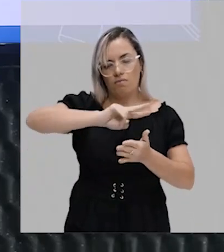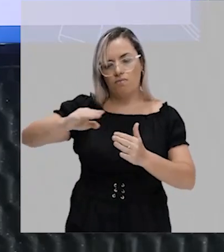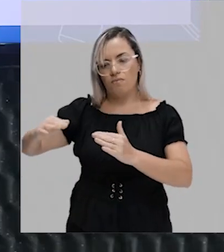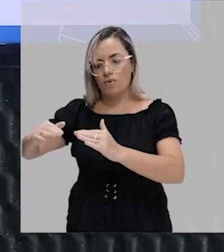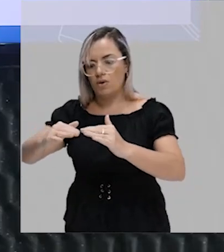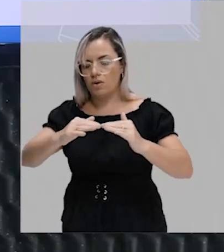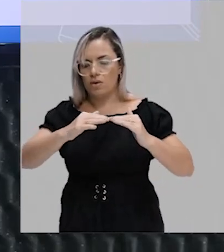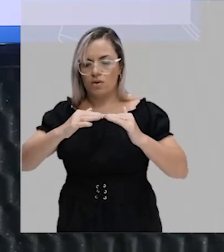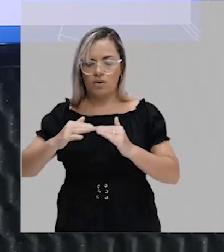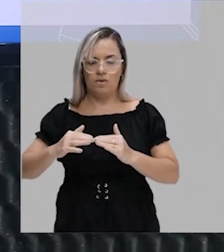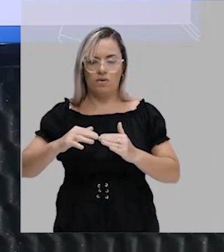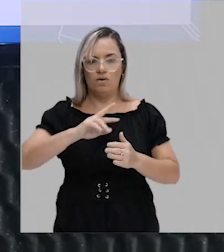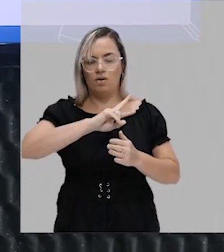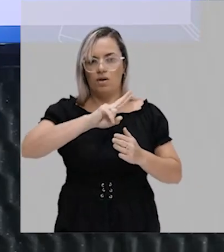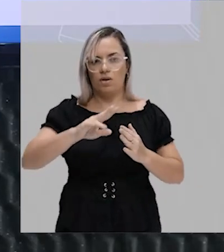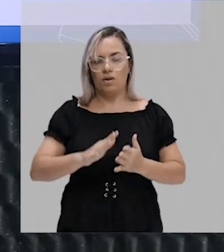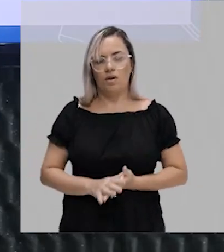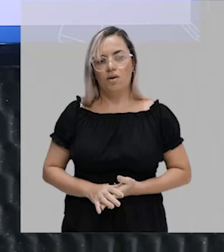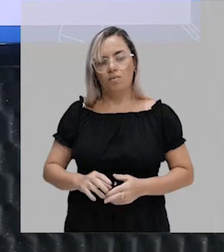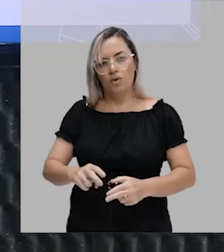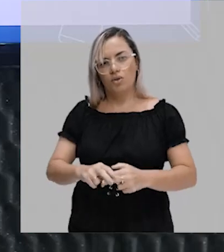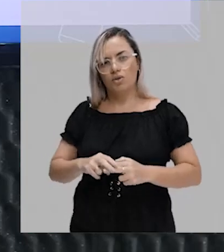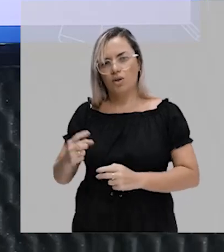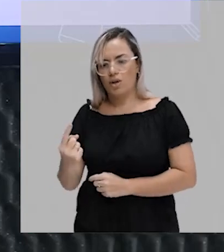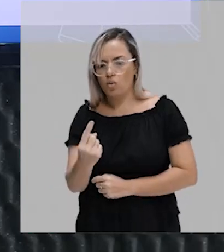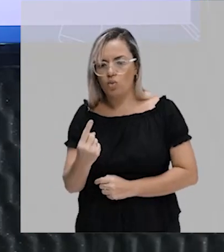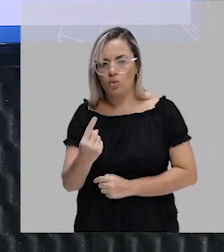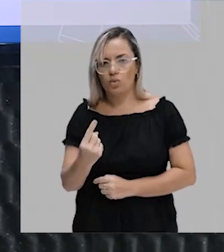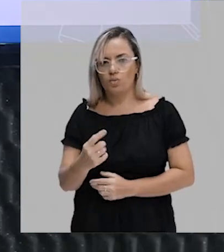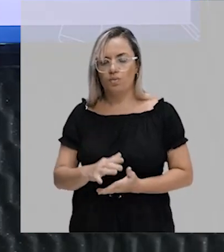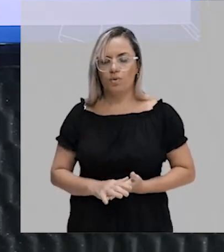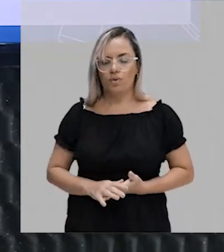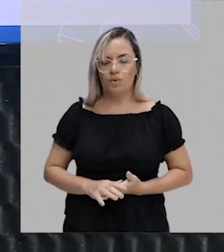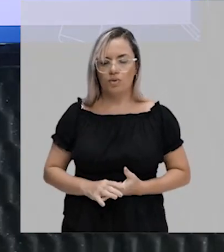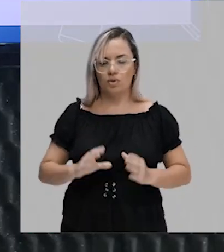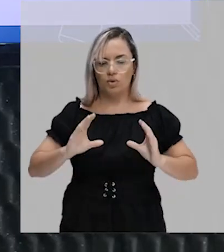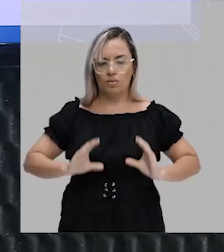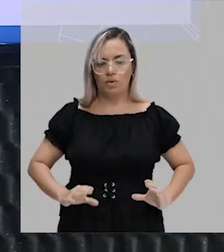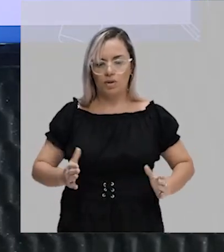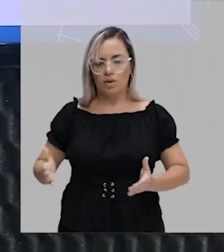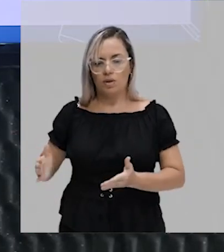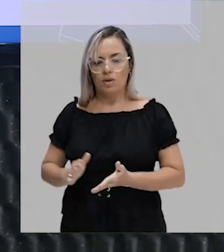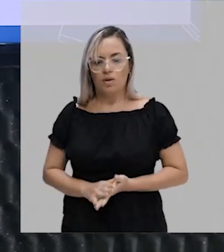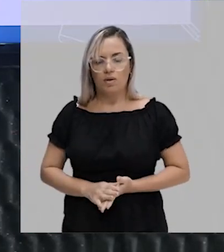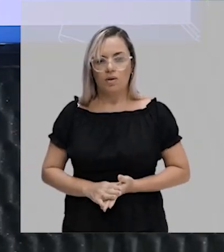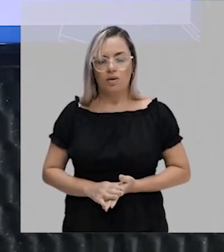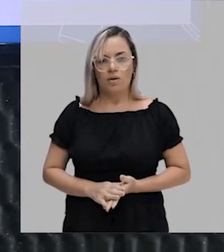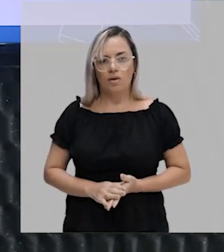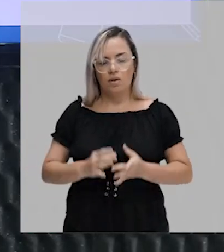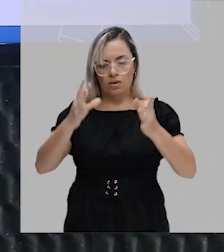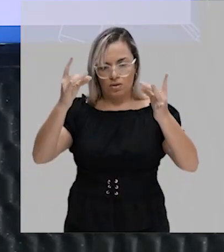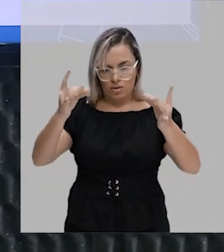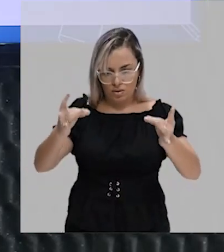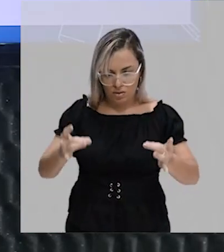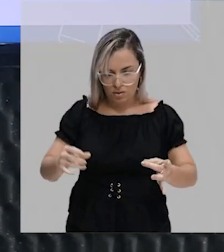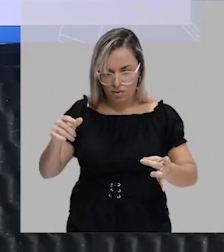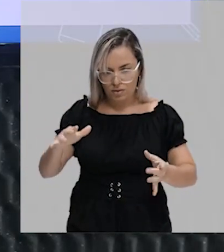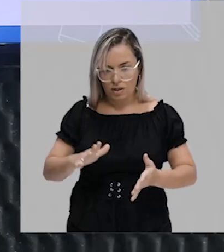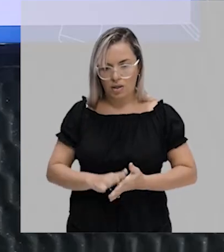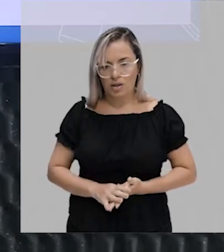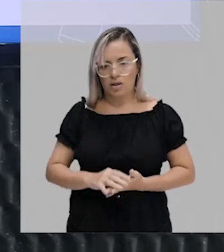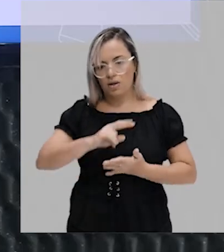portanto, não são fixos. Ao destacar que a masculinidade tem padrões variáveis, ou seja,